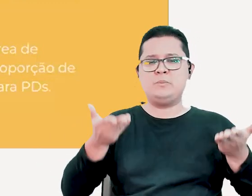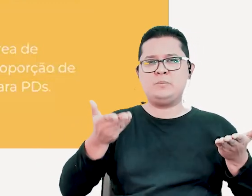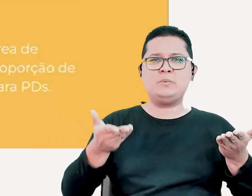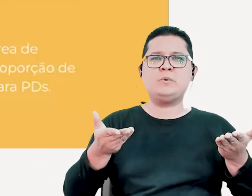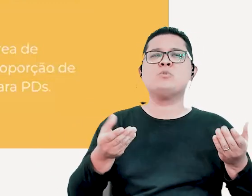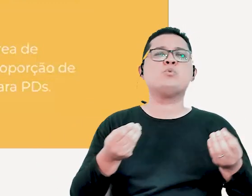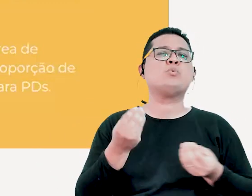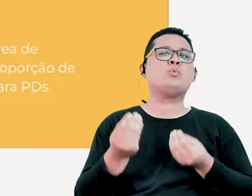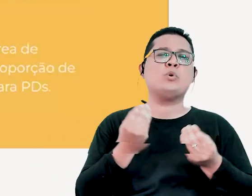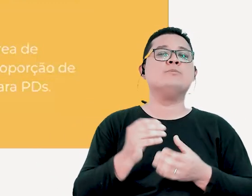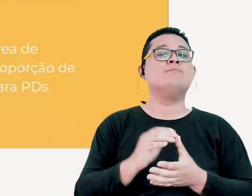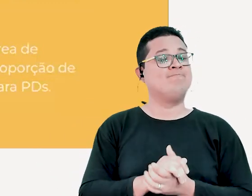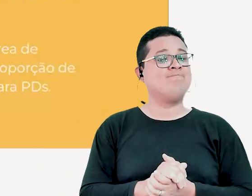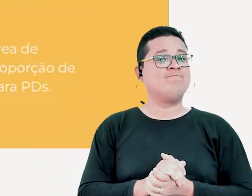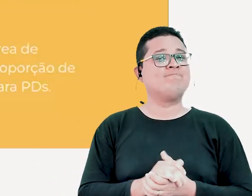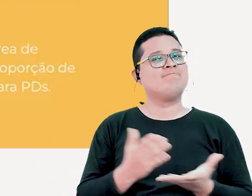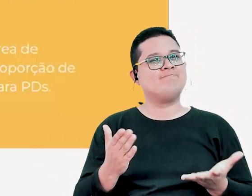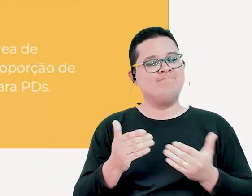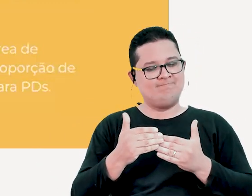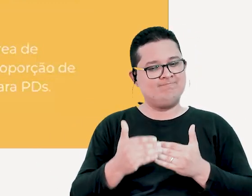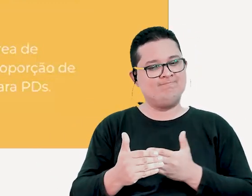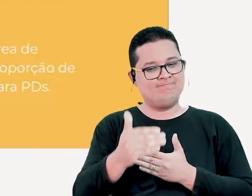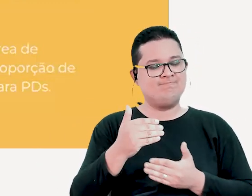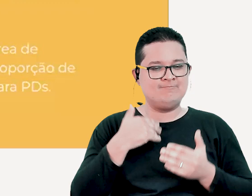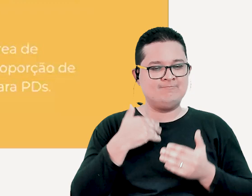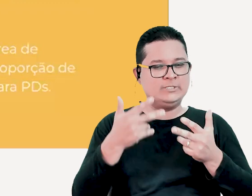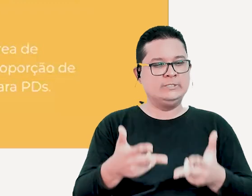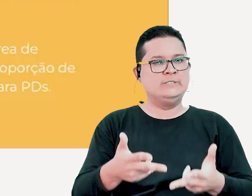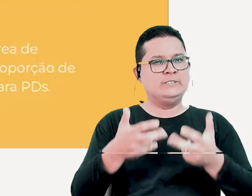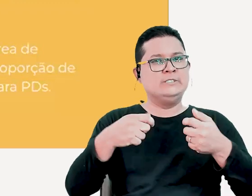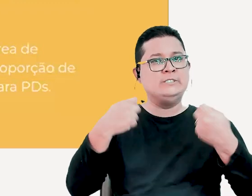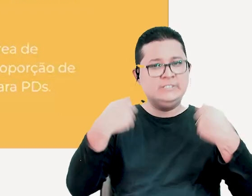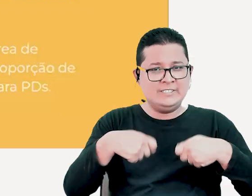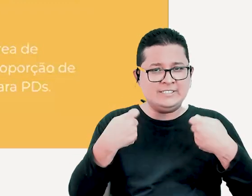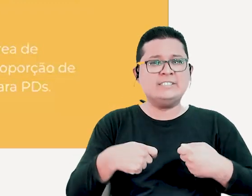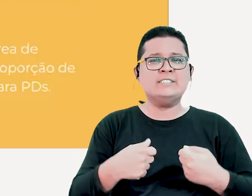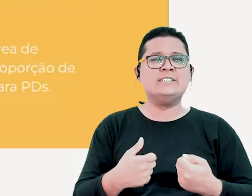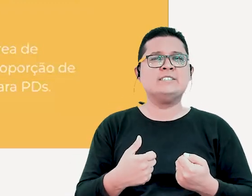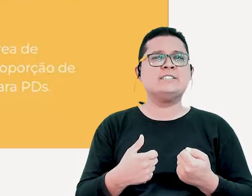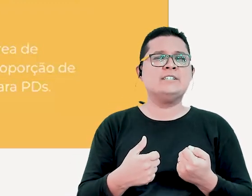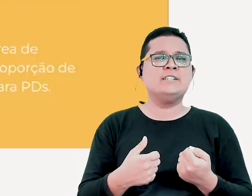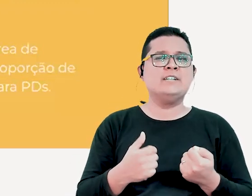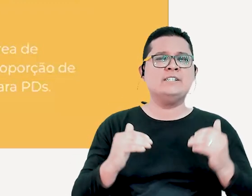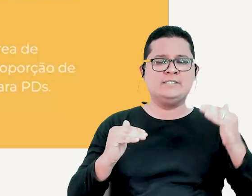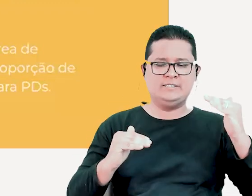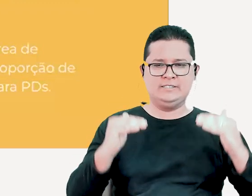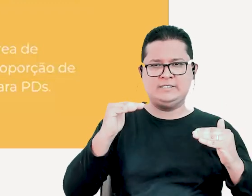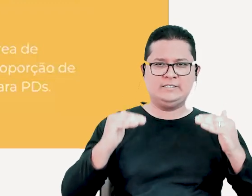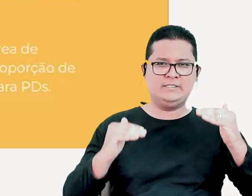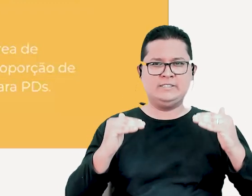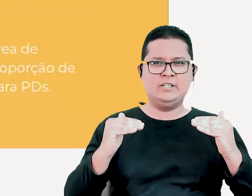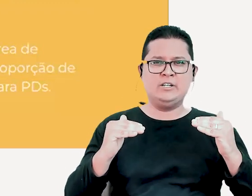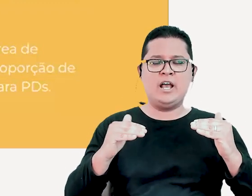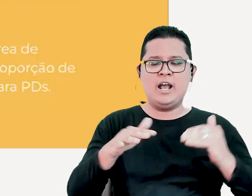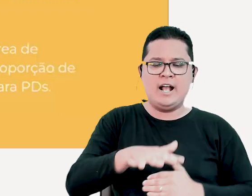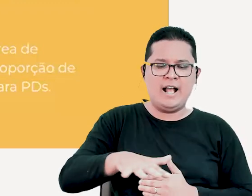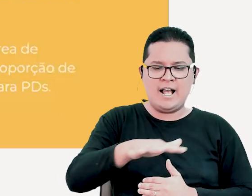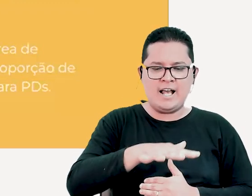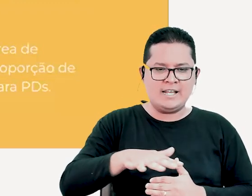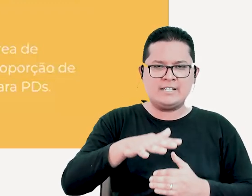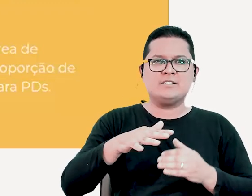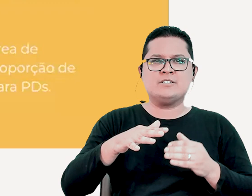daí surge essa necessidade da gente ter essa área de conteúdo, né? Para a